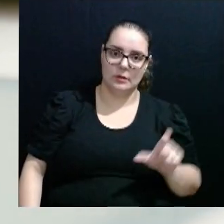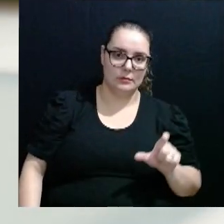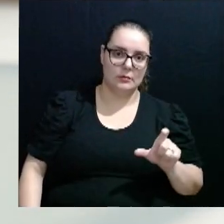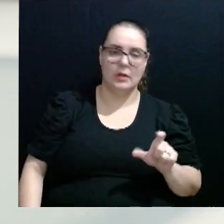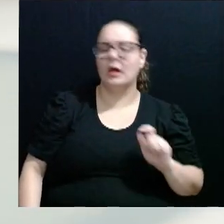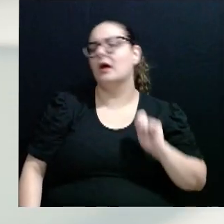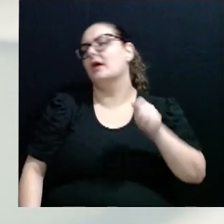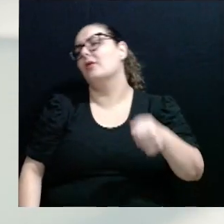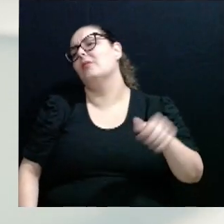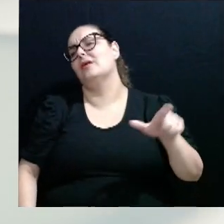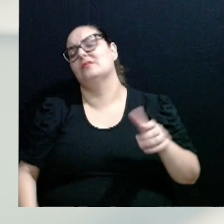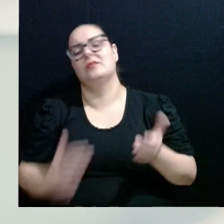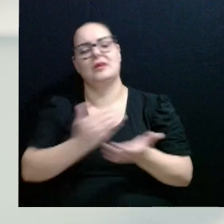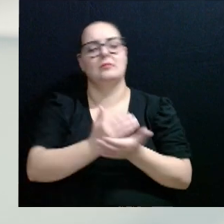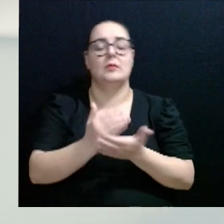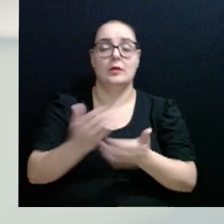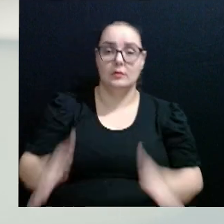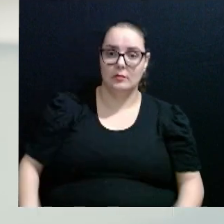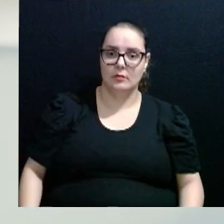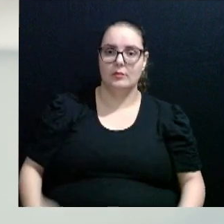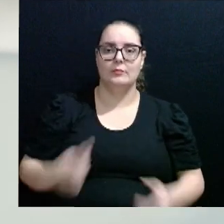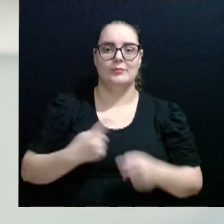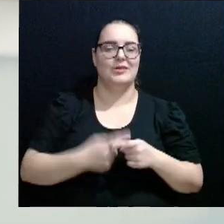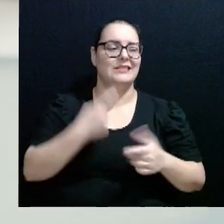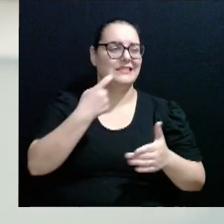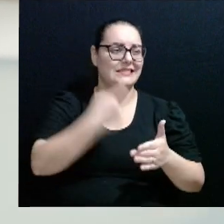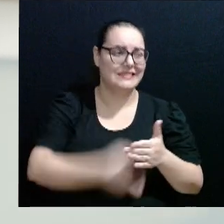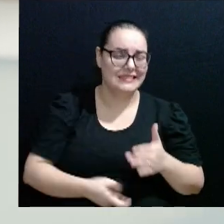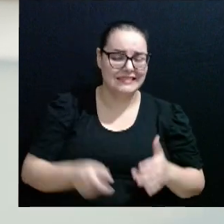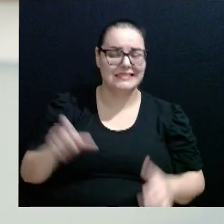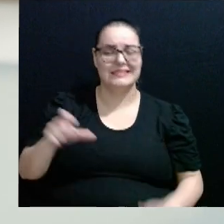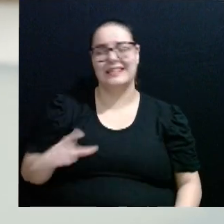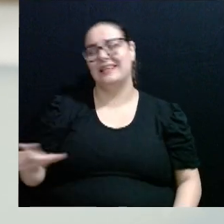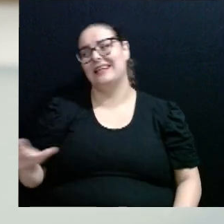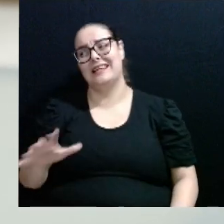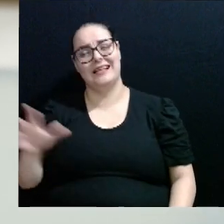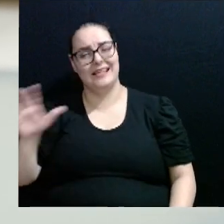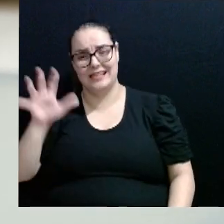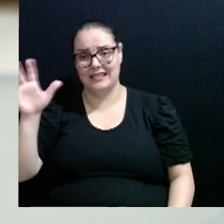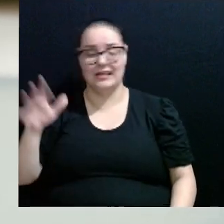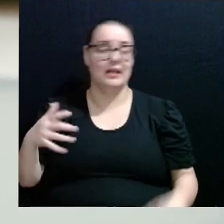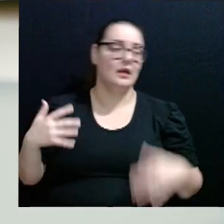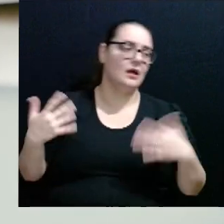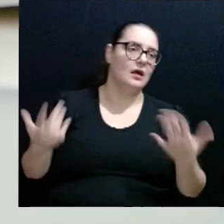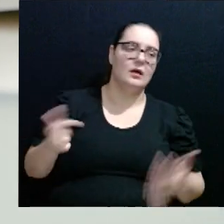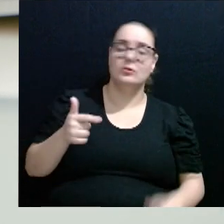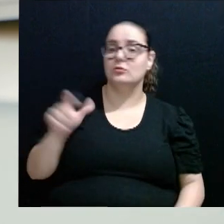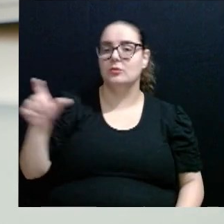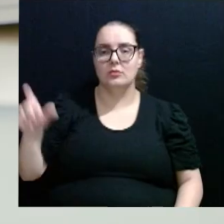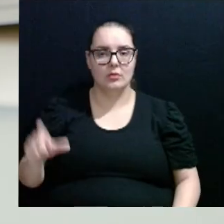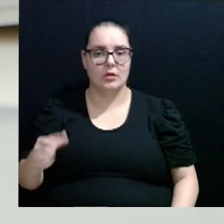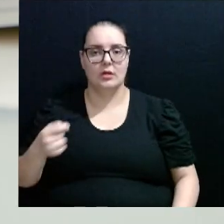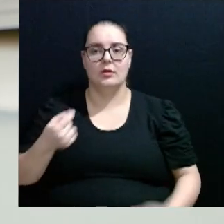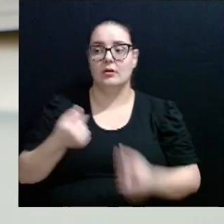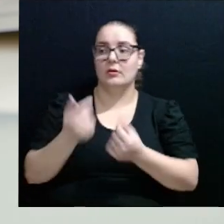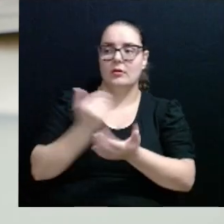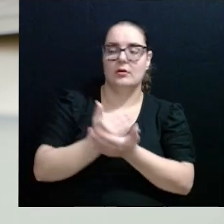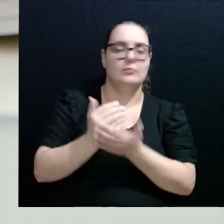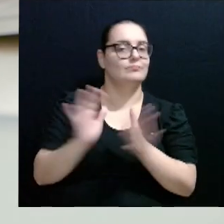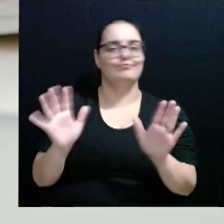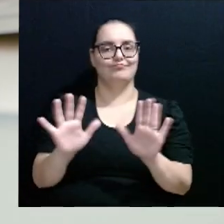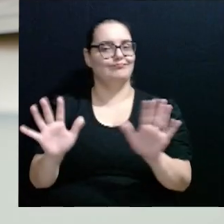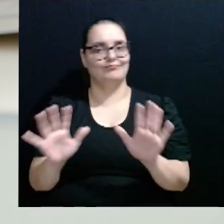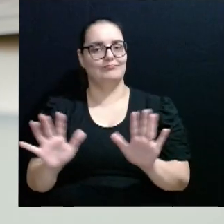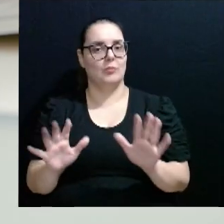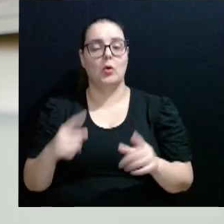parcelo, porque as taxas do cartão de crédito são altas. Ou, não tenho cartão e vou financiar. Não faça isso porque